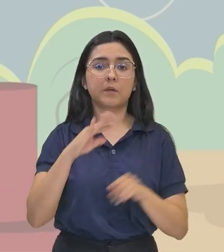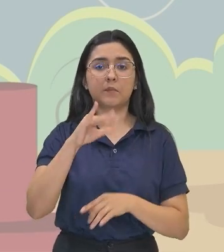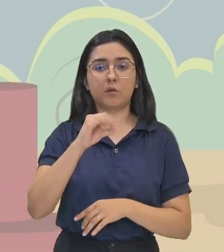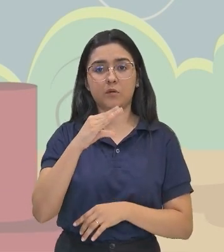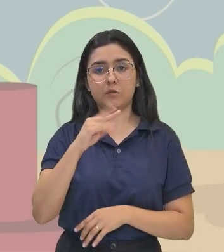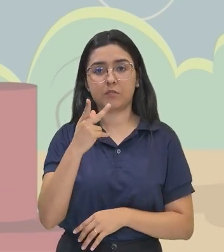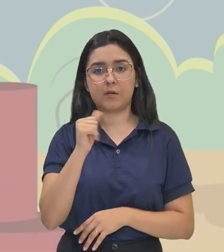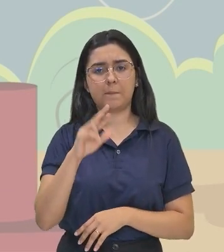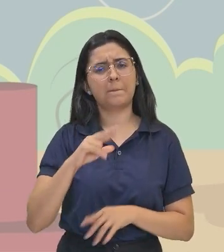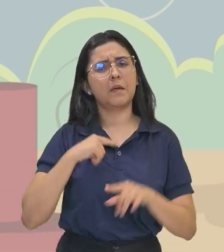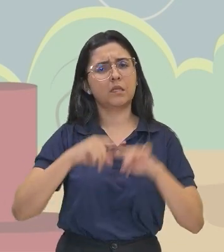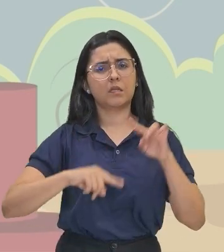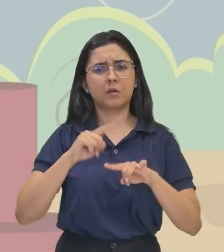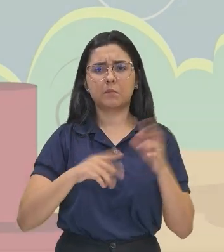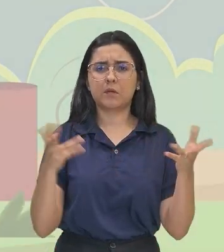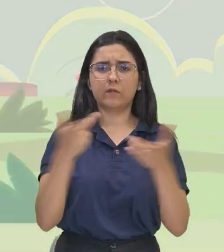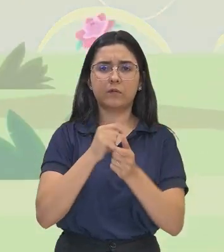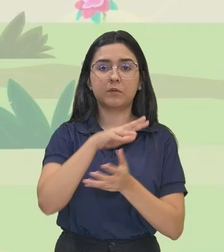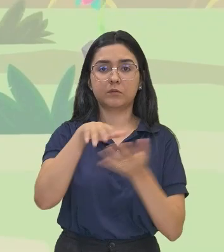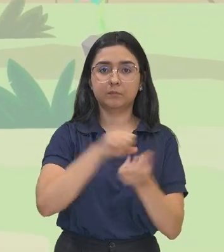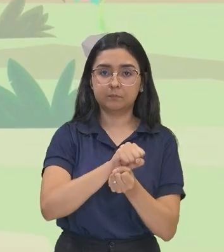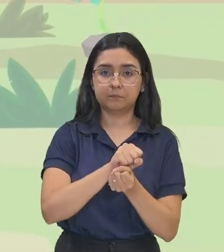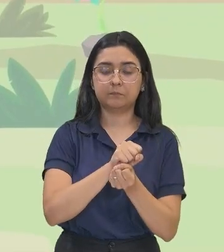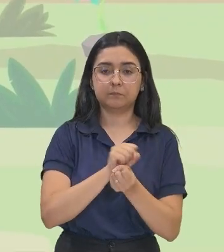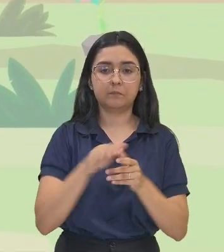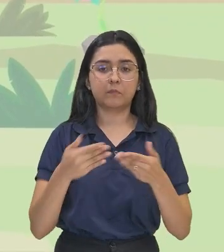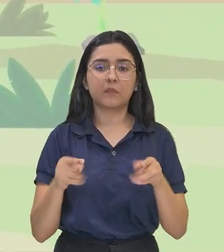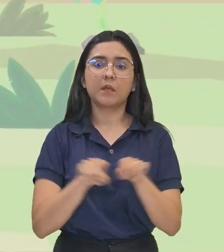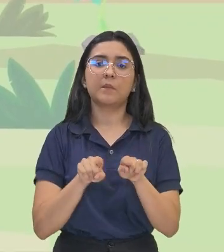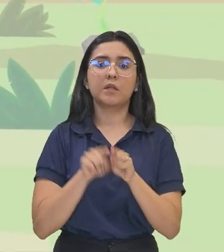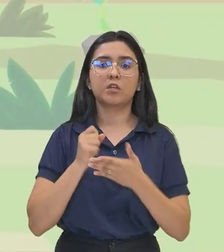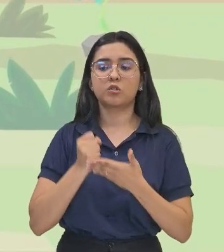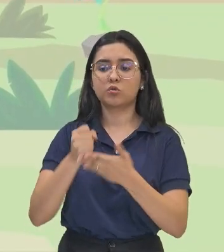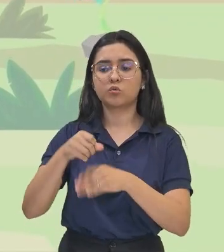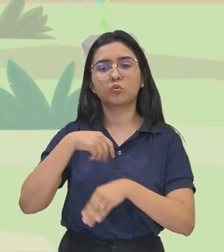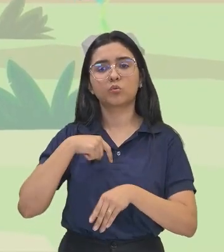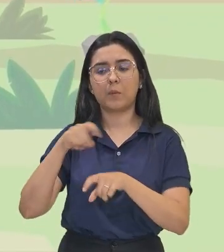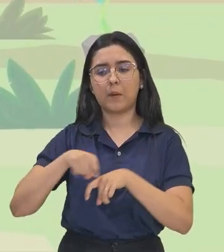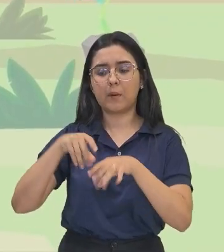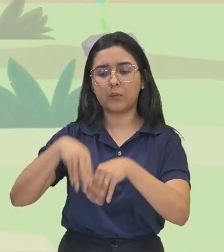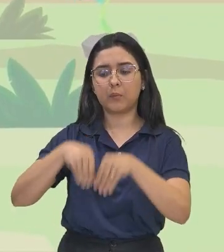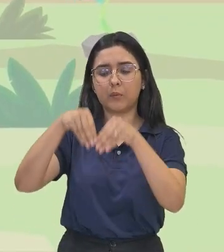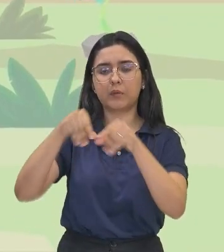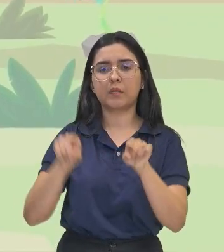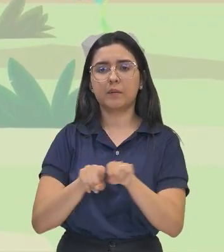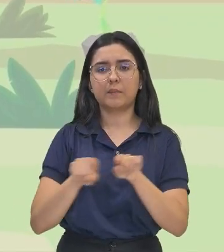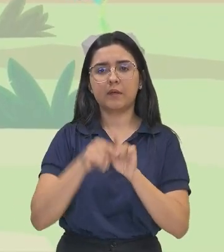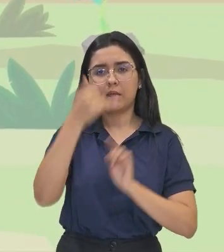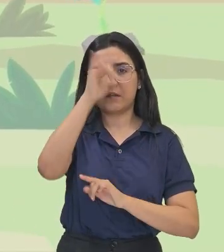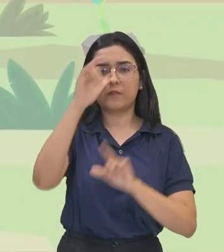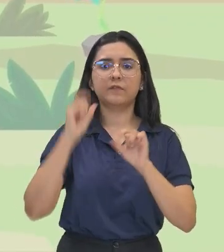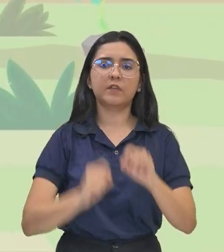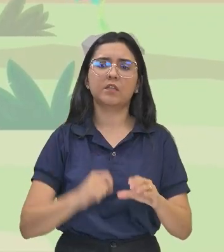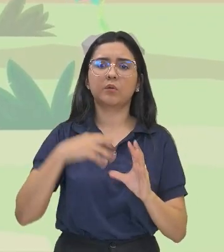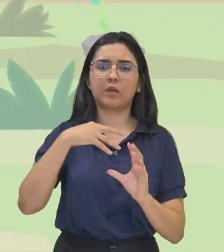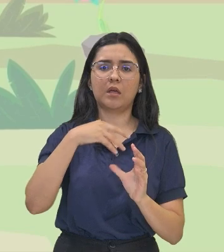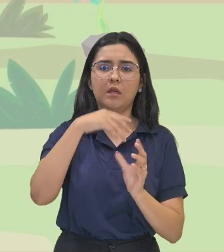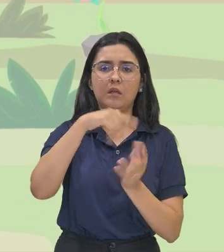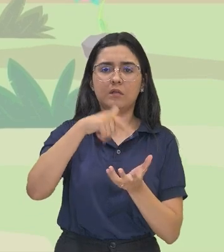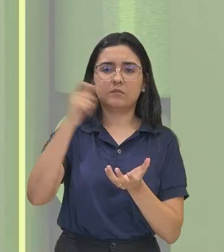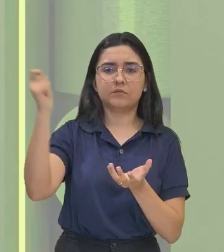solução incrível para a sustentabilidade. Ele melhora o solo e ajuda a reduzir a emissão de gases do efeito estufa.